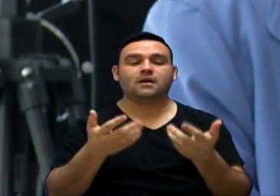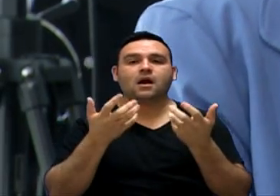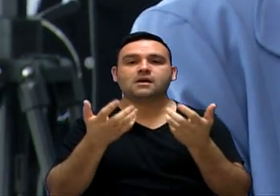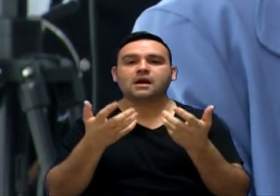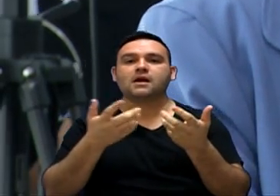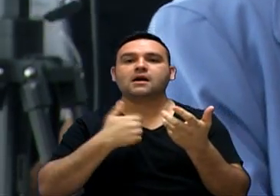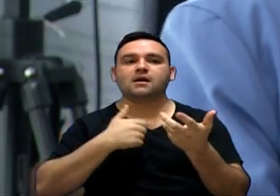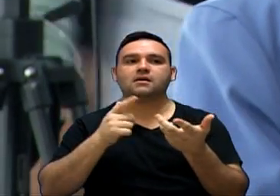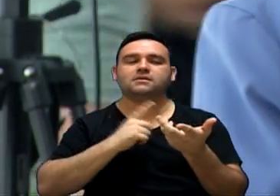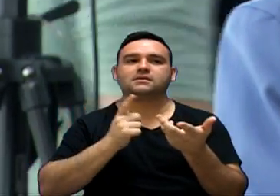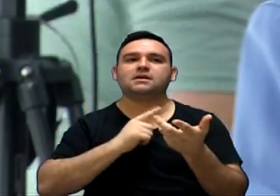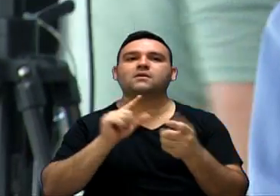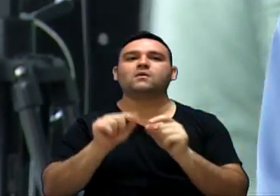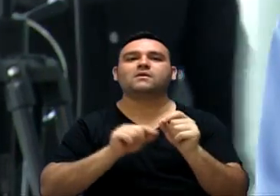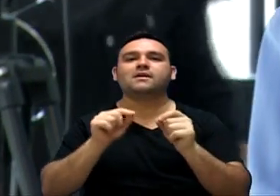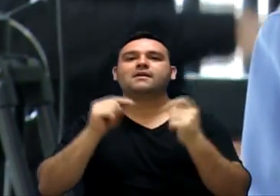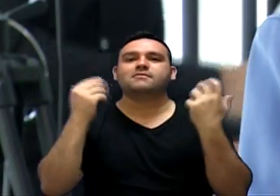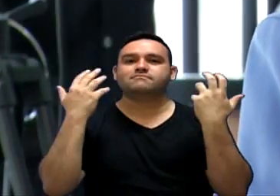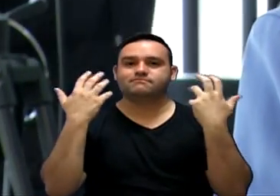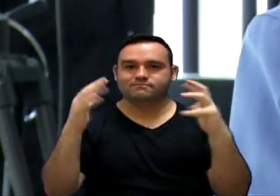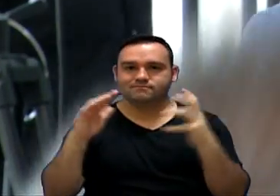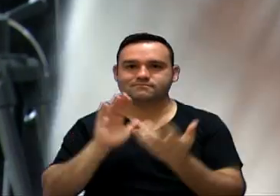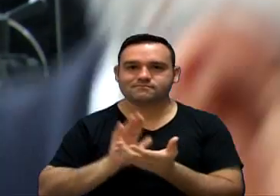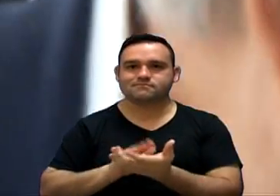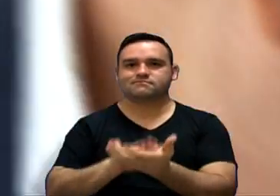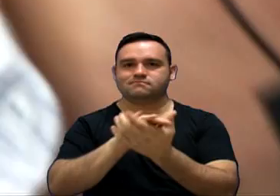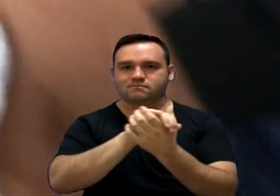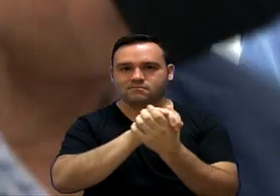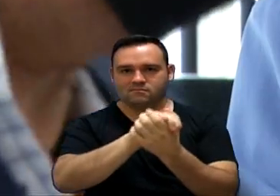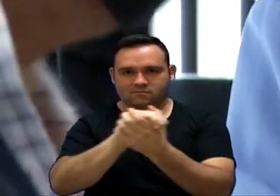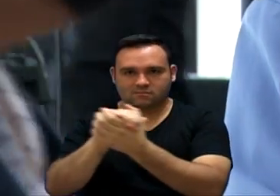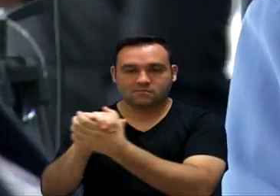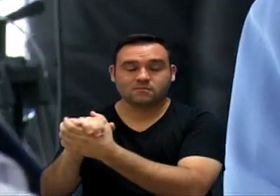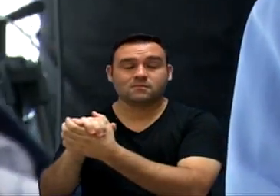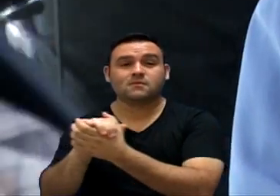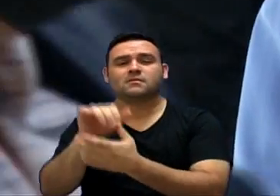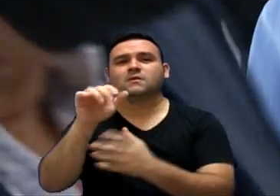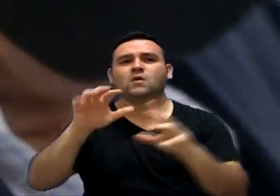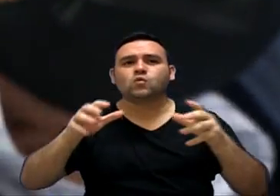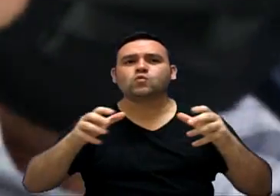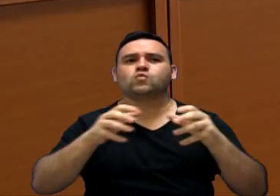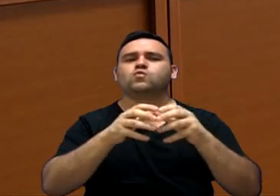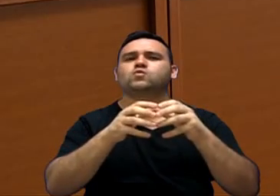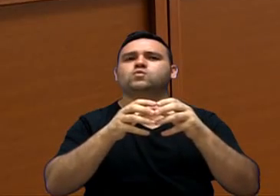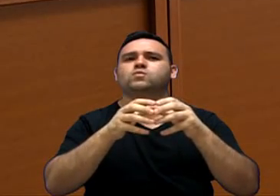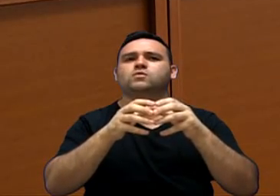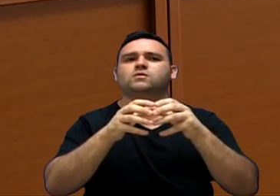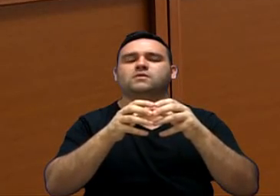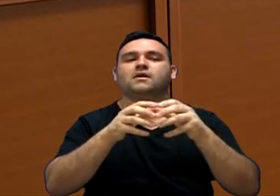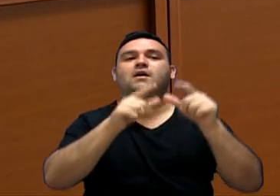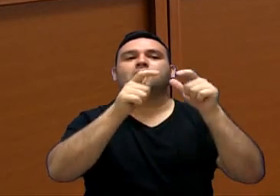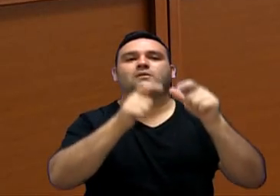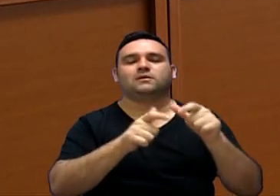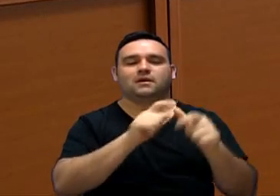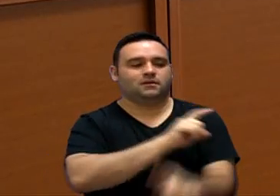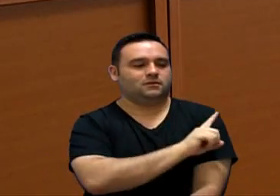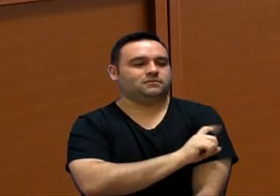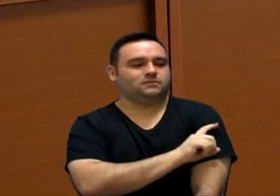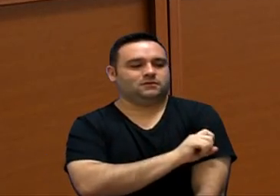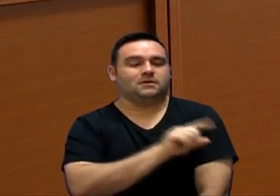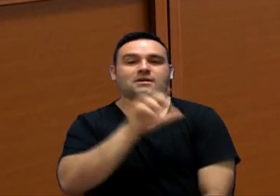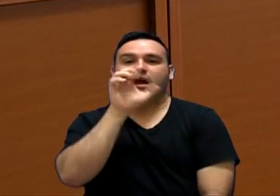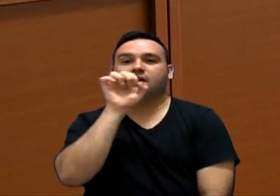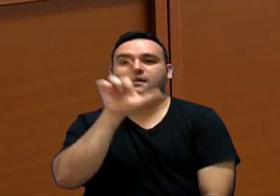aqui fazer uns votos de congratulações, senhor presidente, a toda a equipe do PA do Laranjeiras.